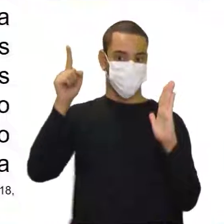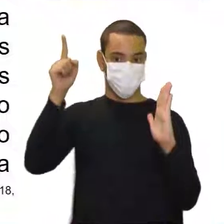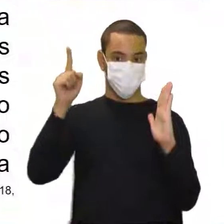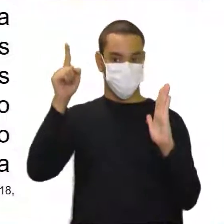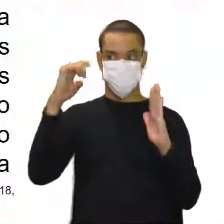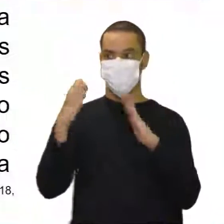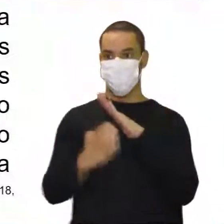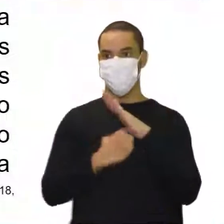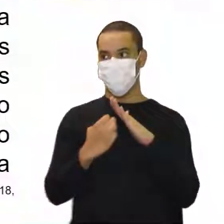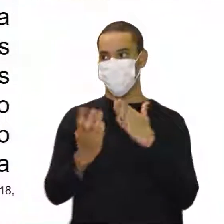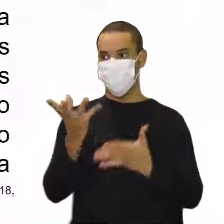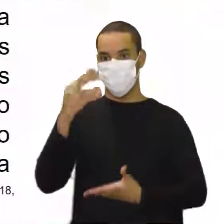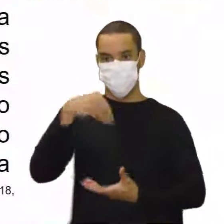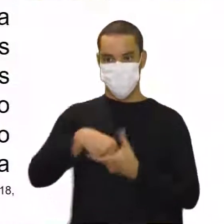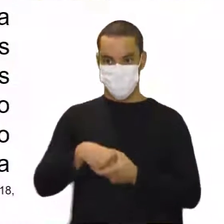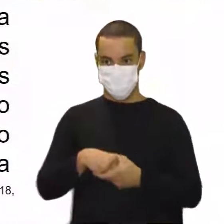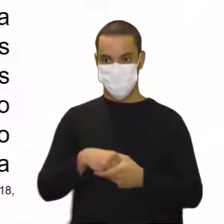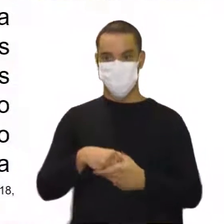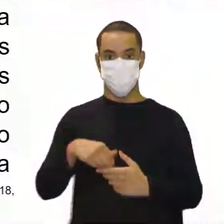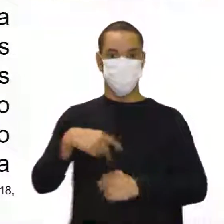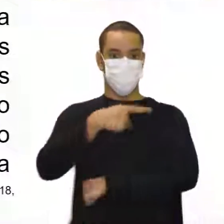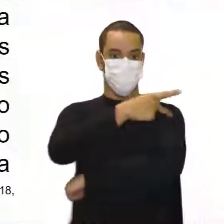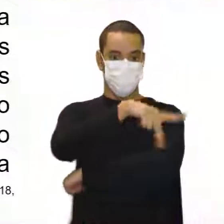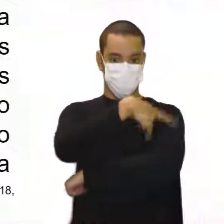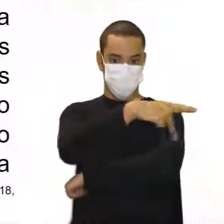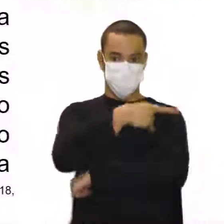na Praça Abner Afonso. Então, aí